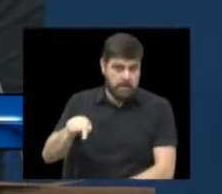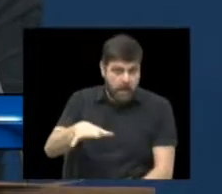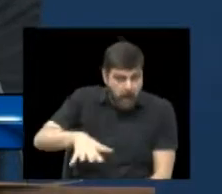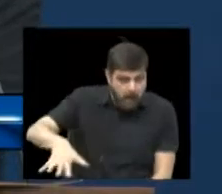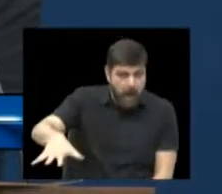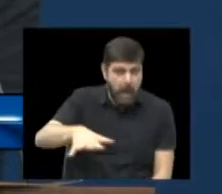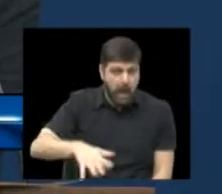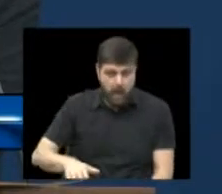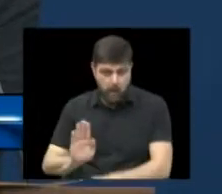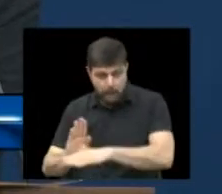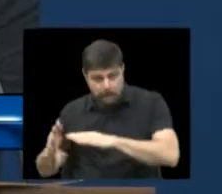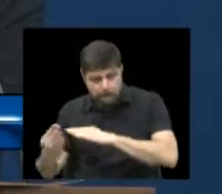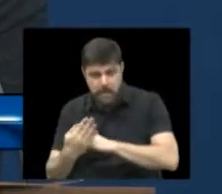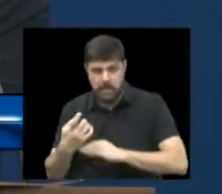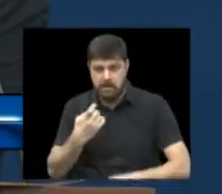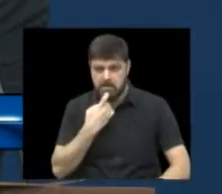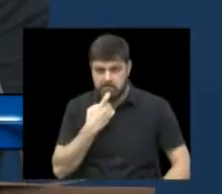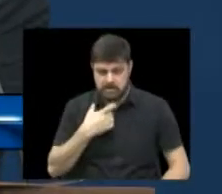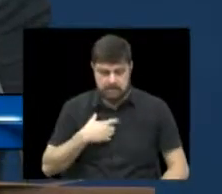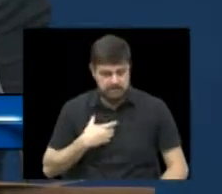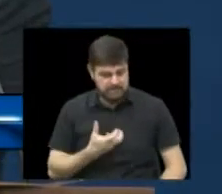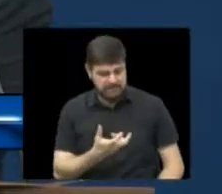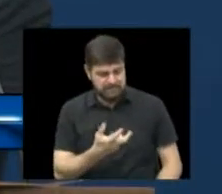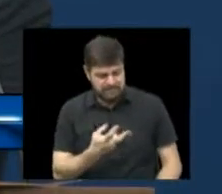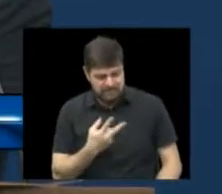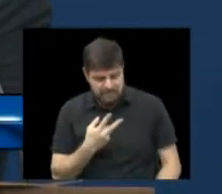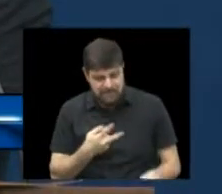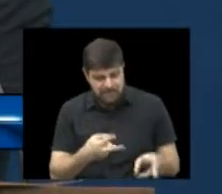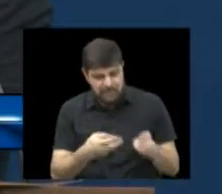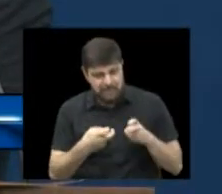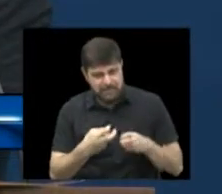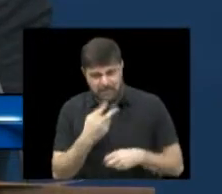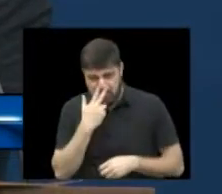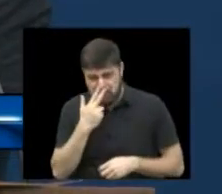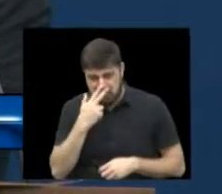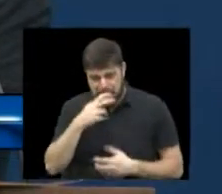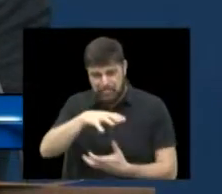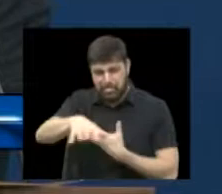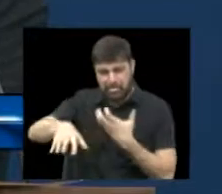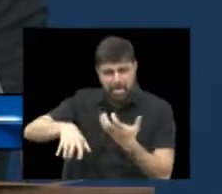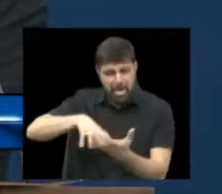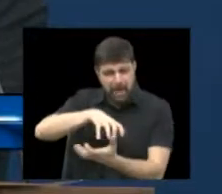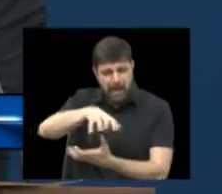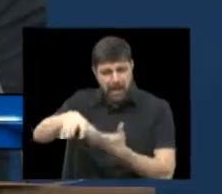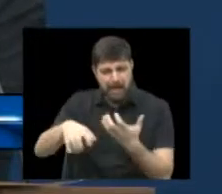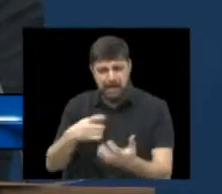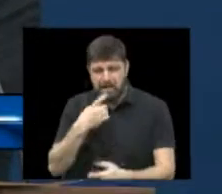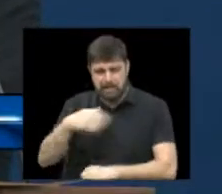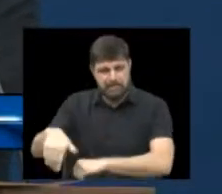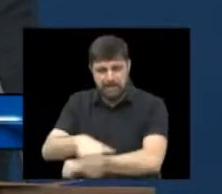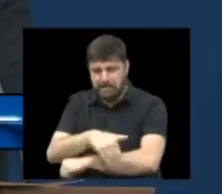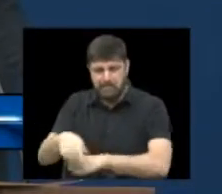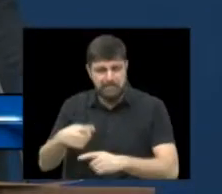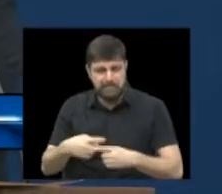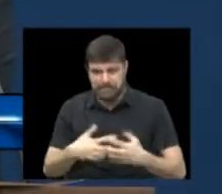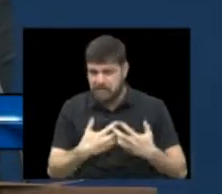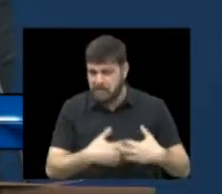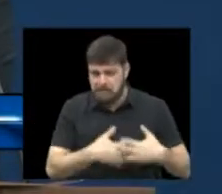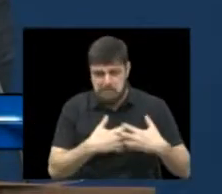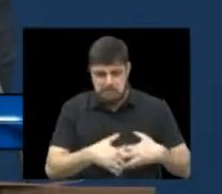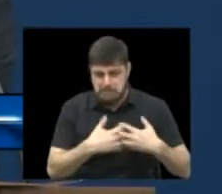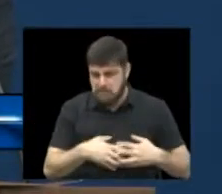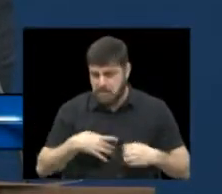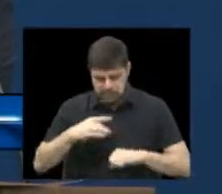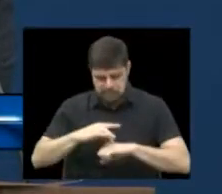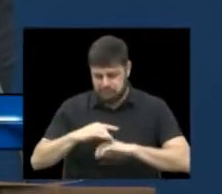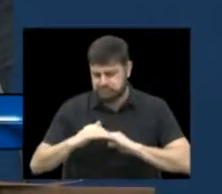de caos instalada nas ruas da nossa cidade, porque não se tem máquina, não se tem funcionário, não se tem massa